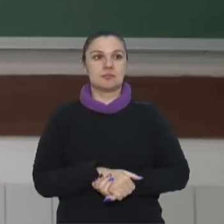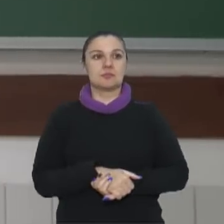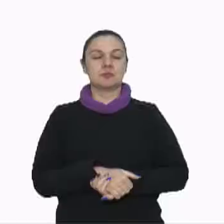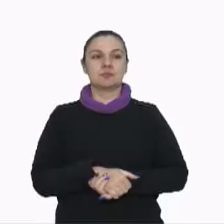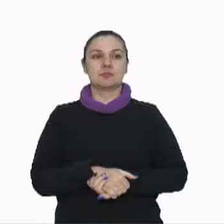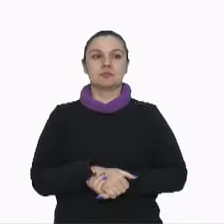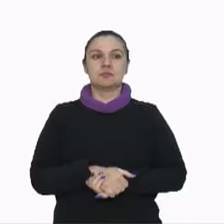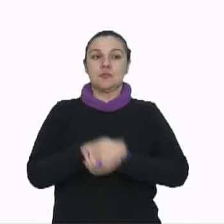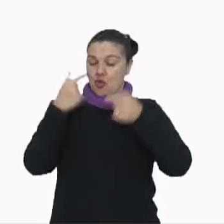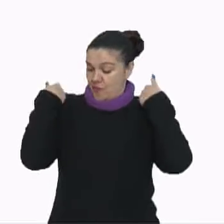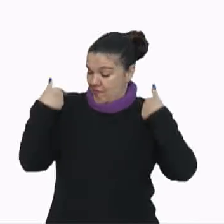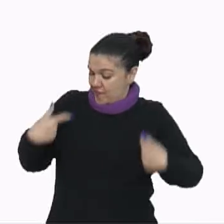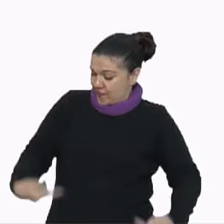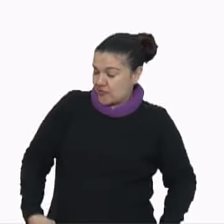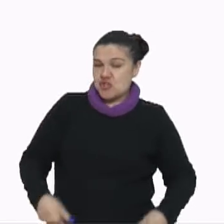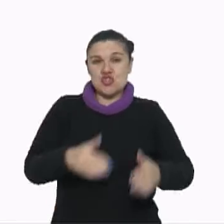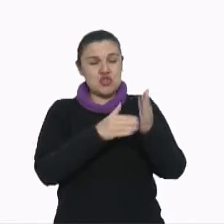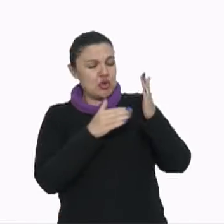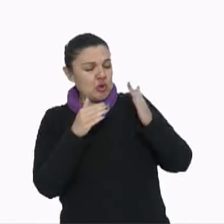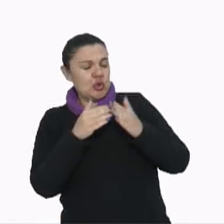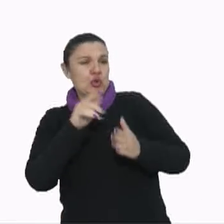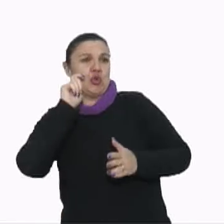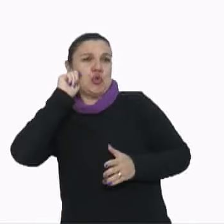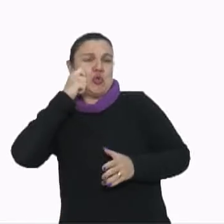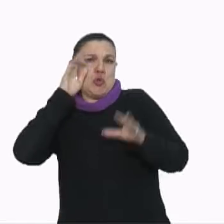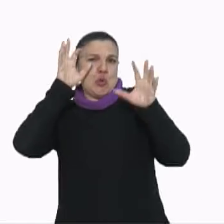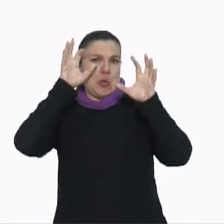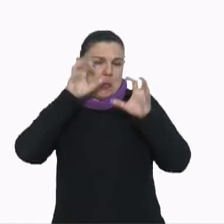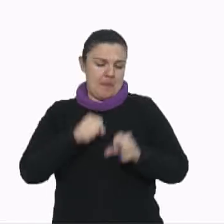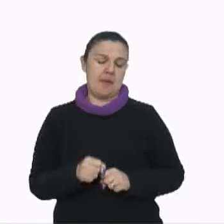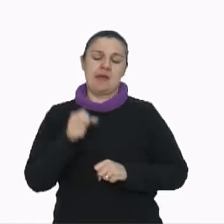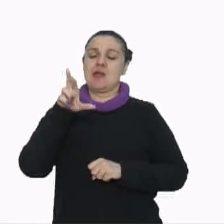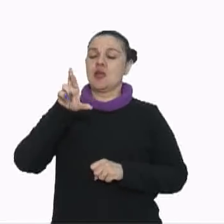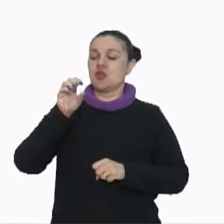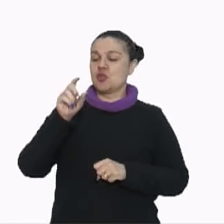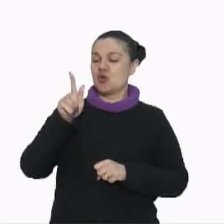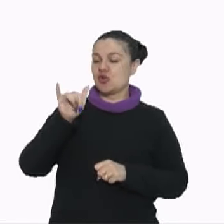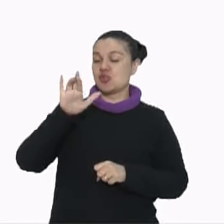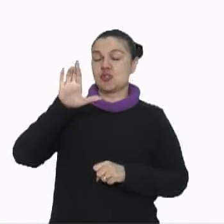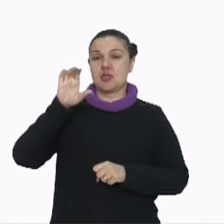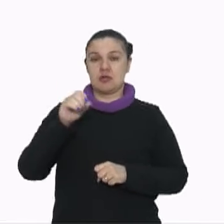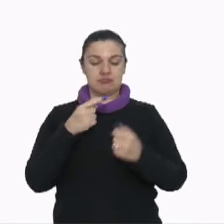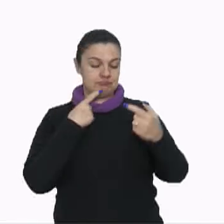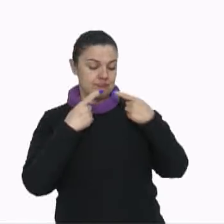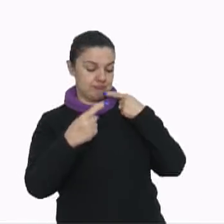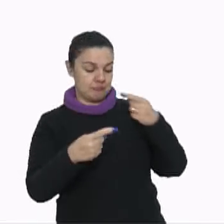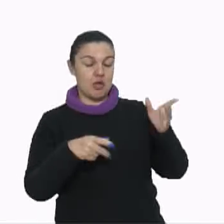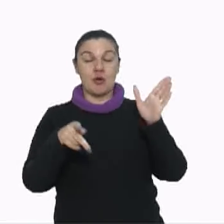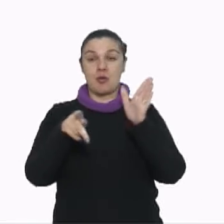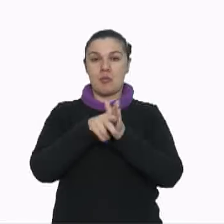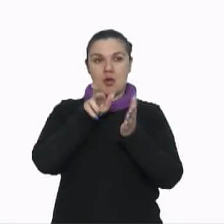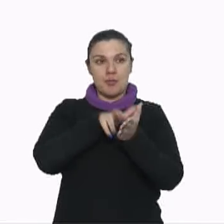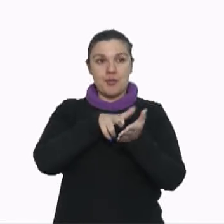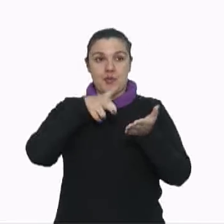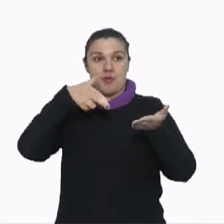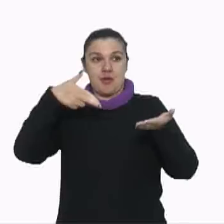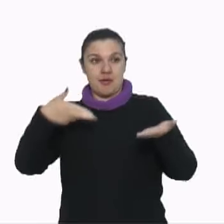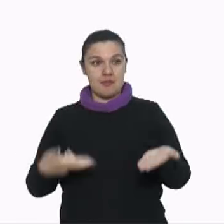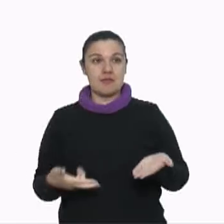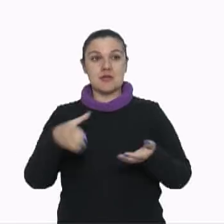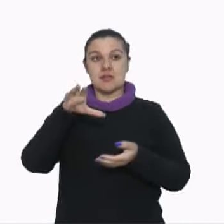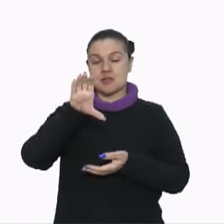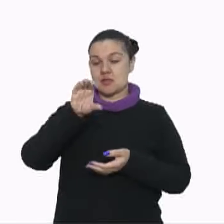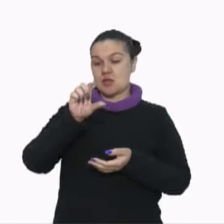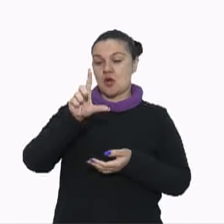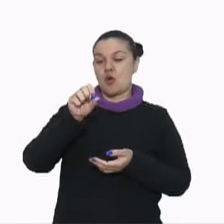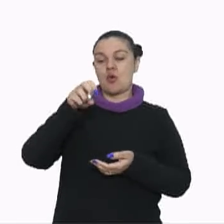Parágrafo 1. Vestido todo de preto, Rogério Borges concede a entrevista para a revista Colombo, rodeado de quadros